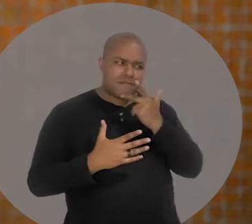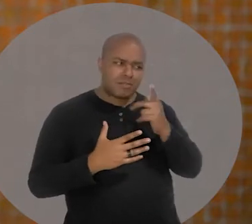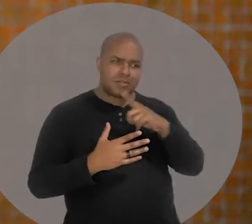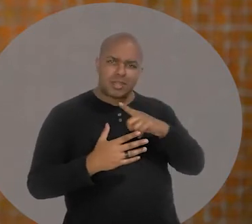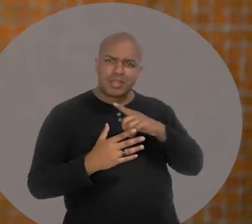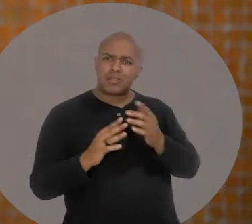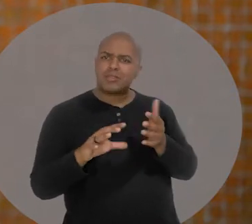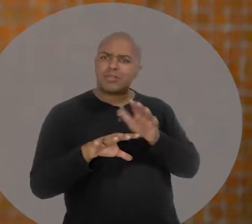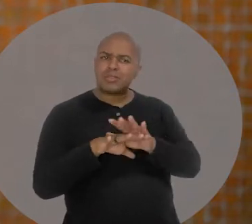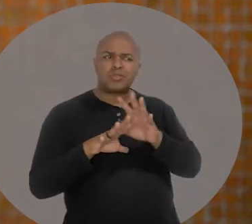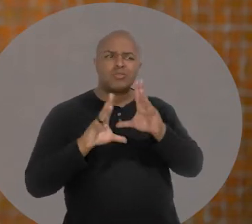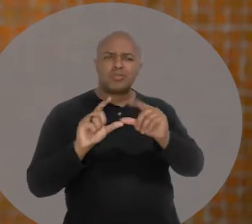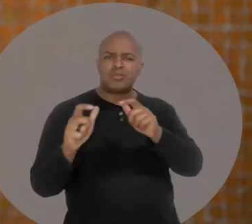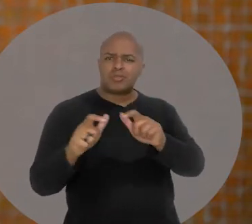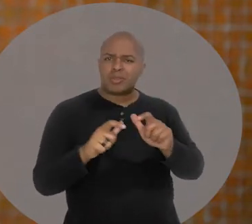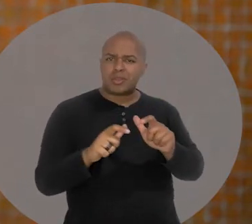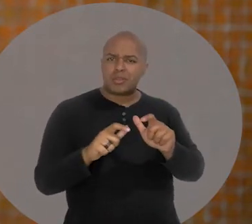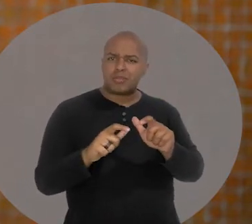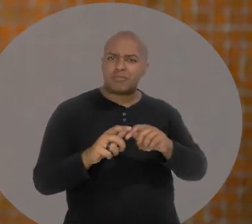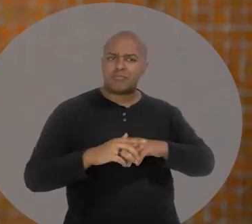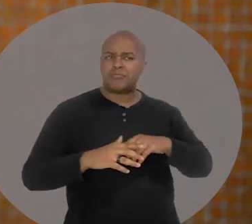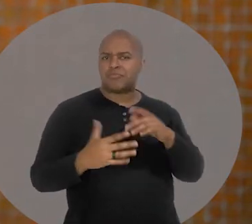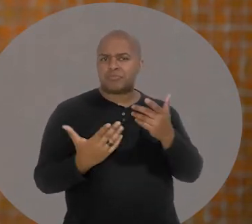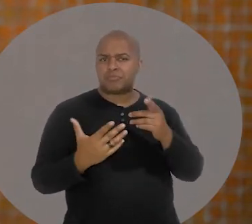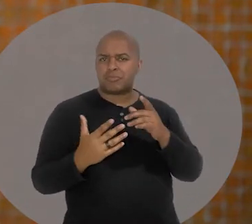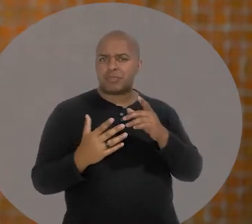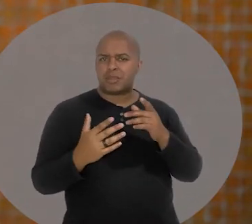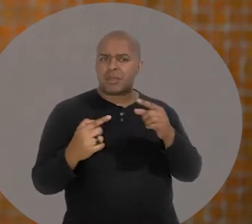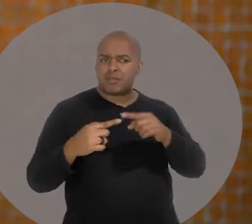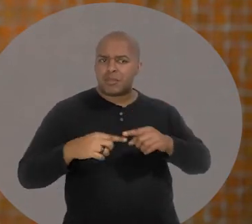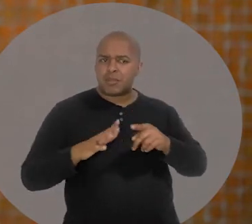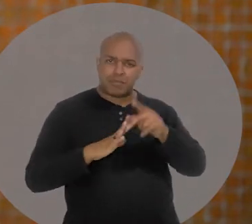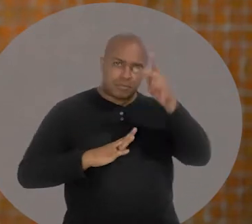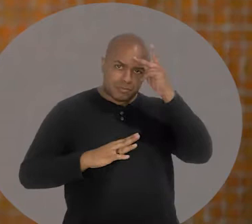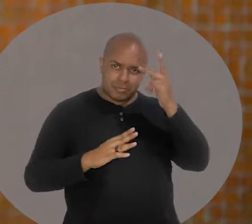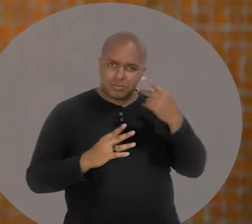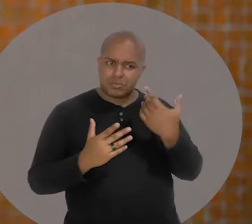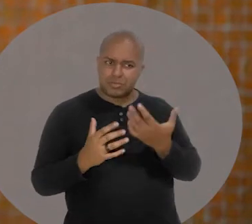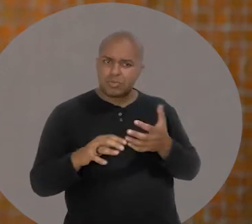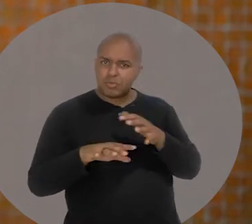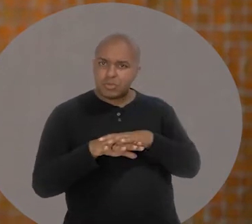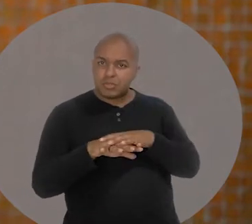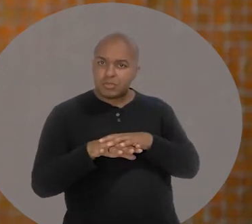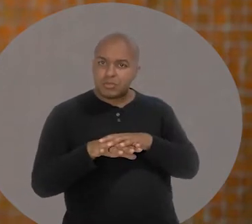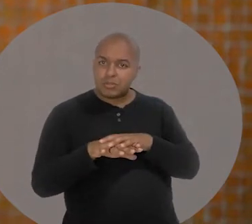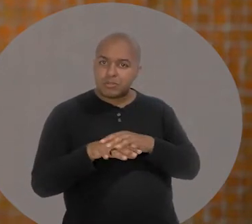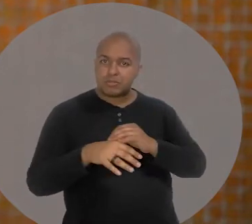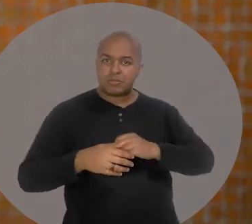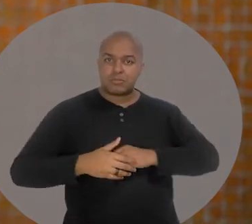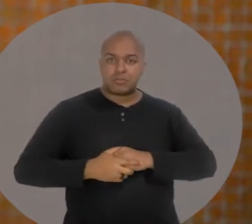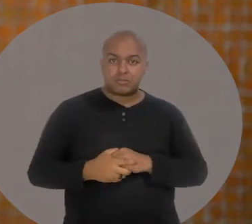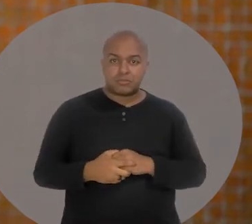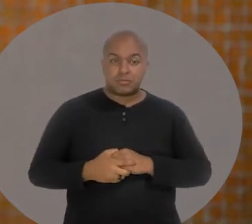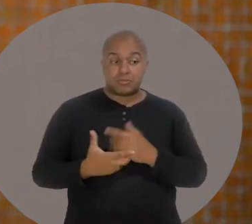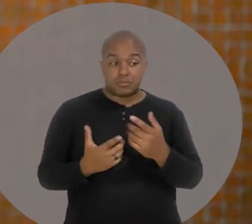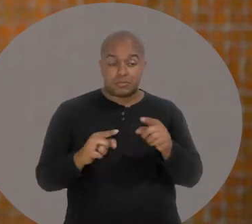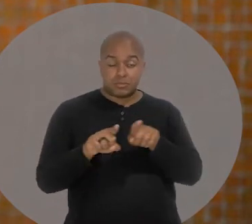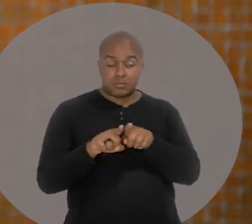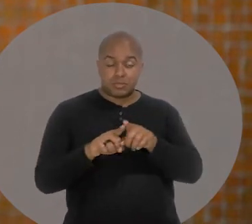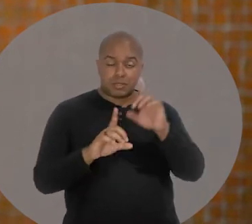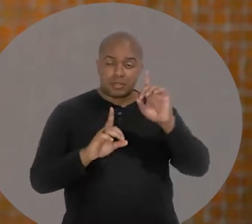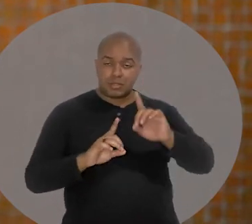inclusão em todos os lugares, que estão se tornando pessoas mais inclusivas, incluindo